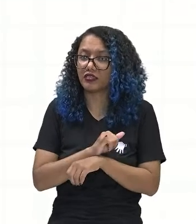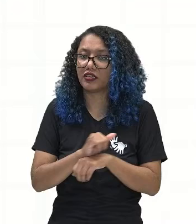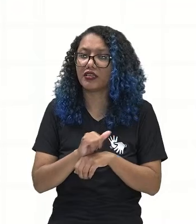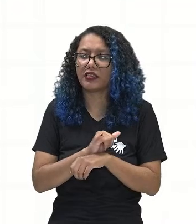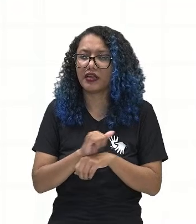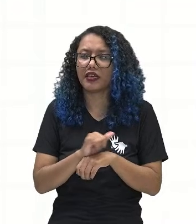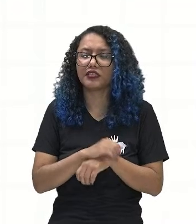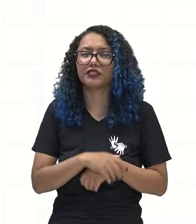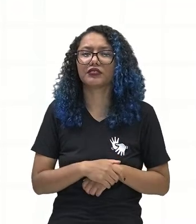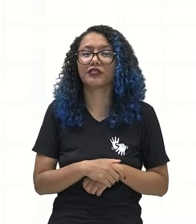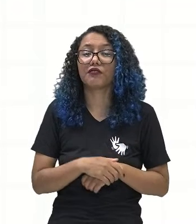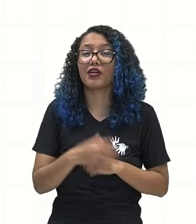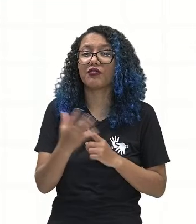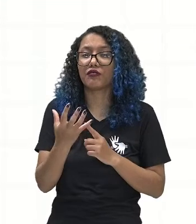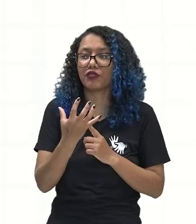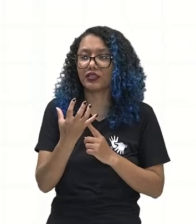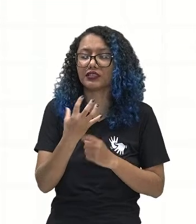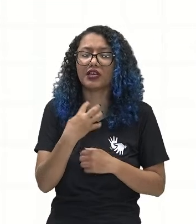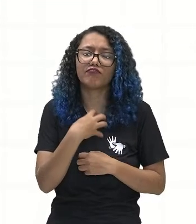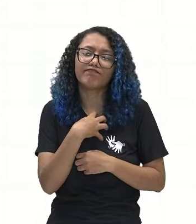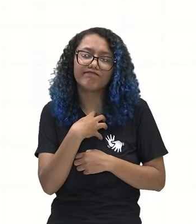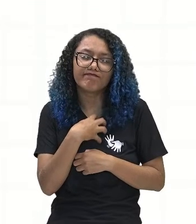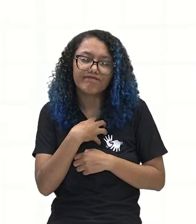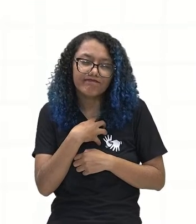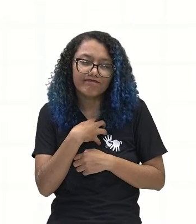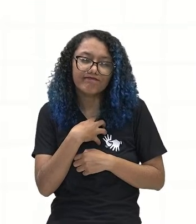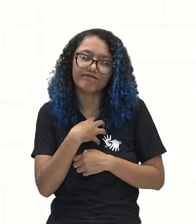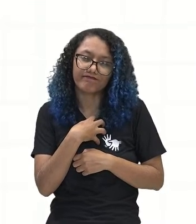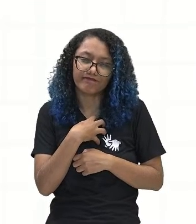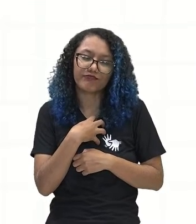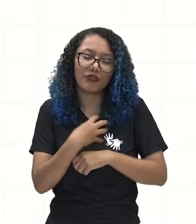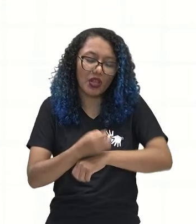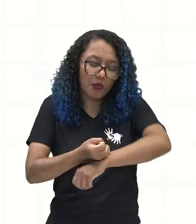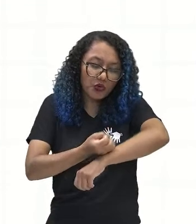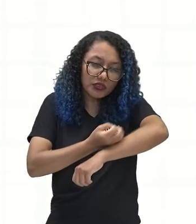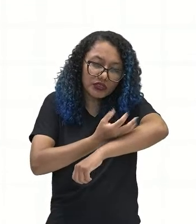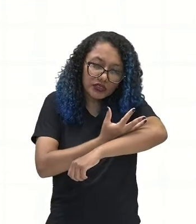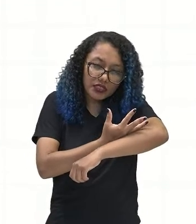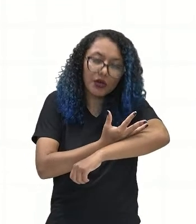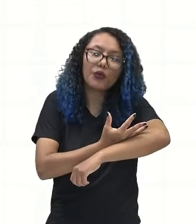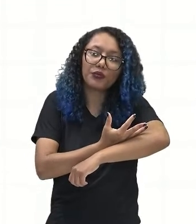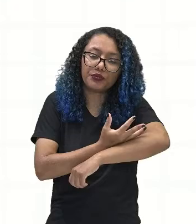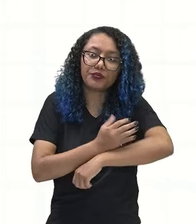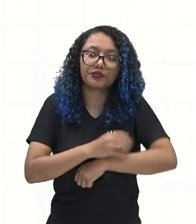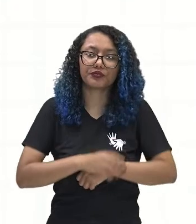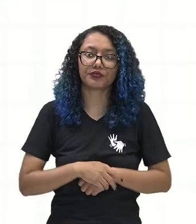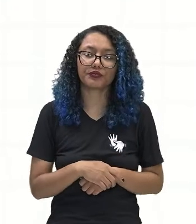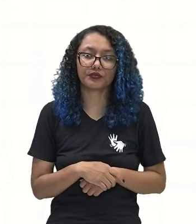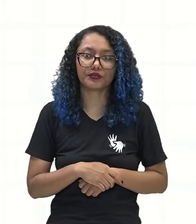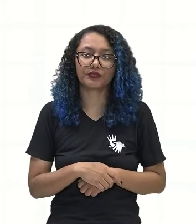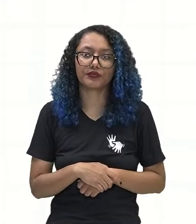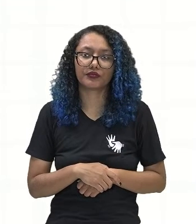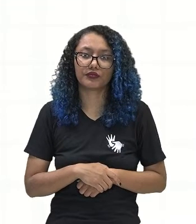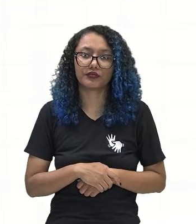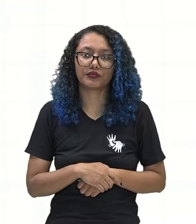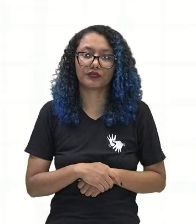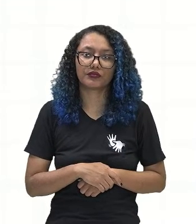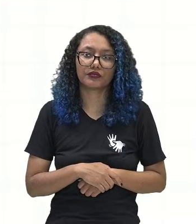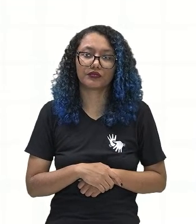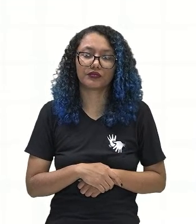vão apelar para o sentimento, para a sensibilidade, para a emoção da pessoa, né,